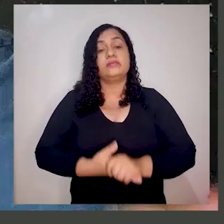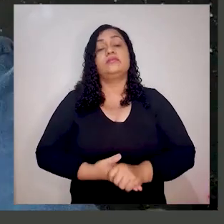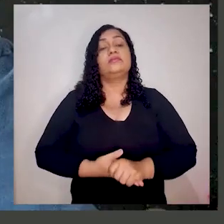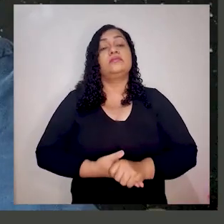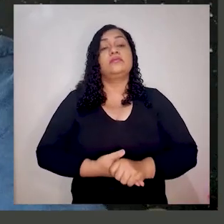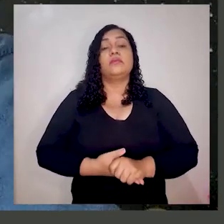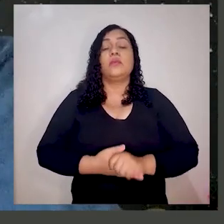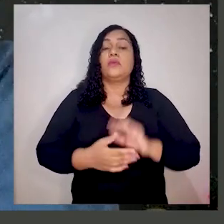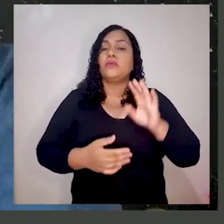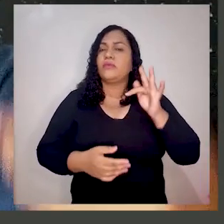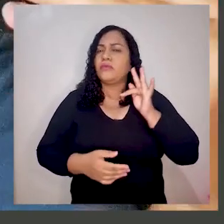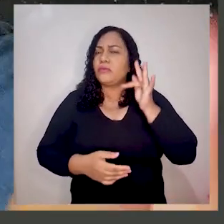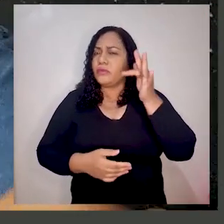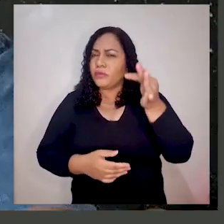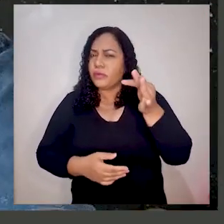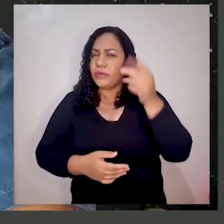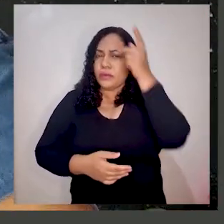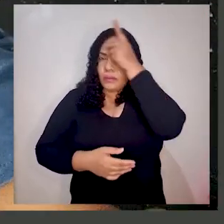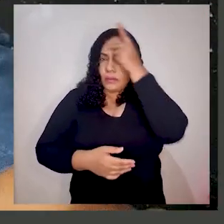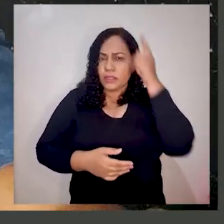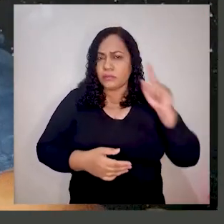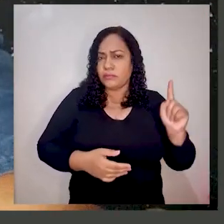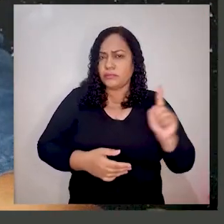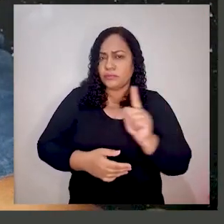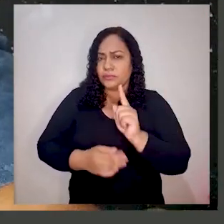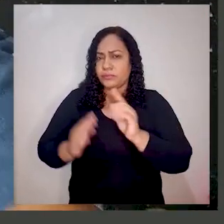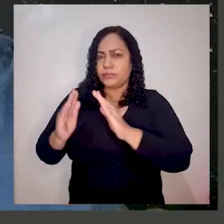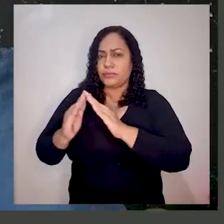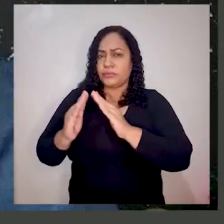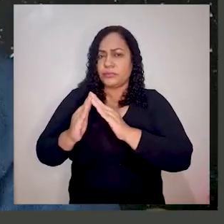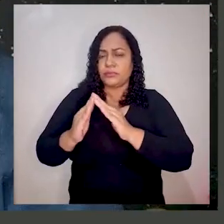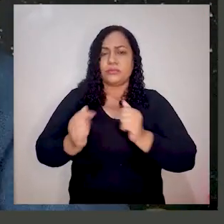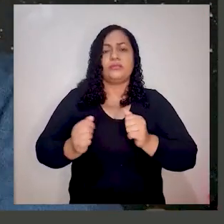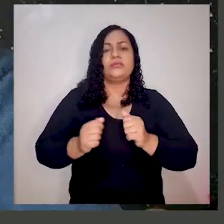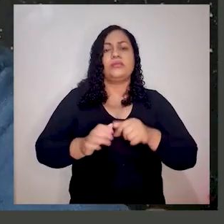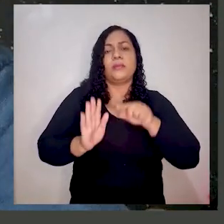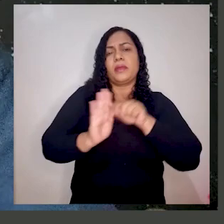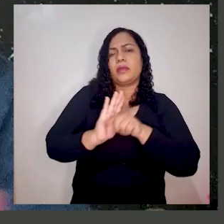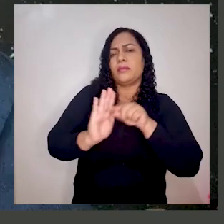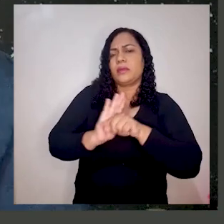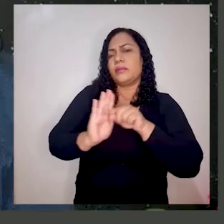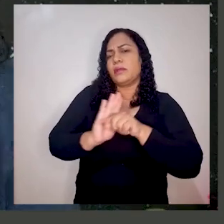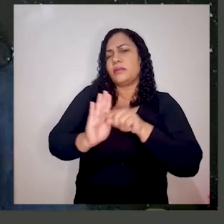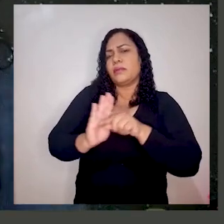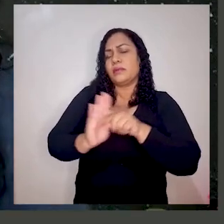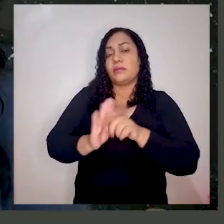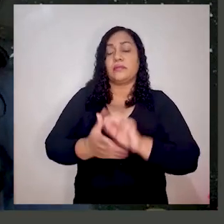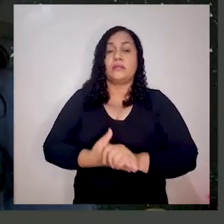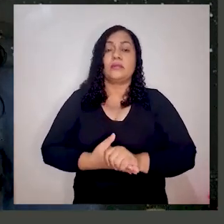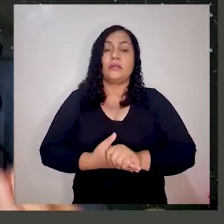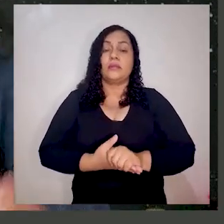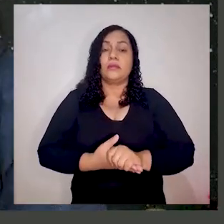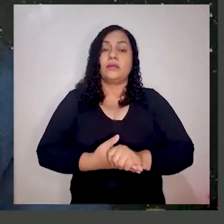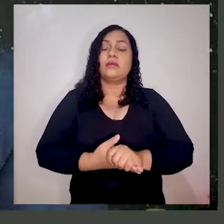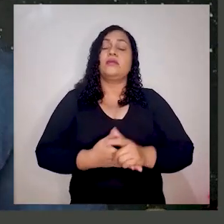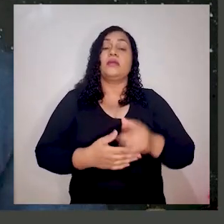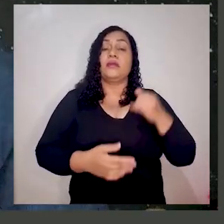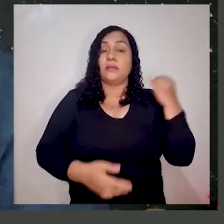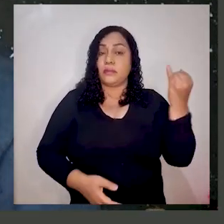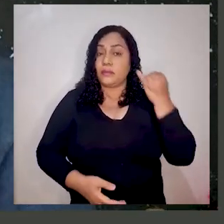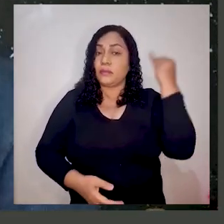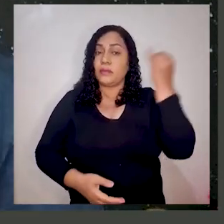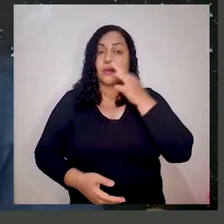Quando vocês forem serem entrevistados pelo recenseador, ele vai fazer ali vários questionários, E esses dados